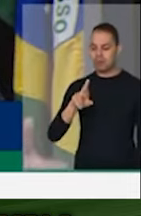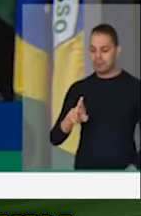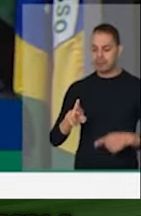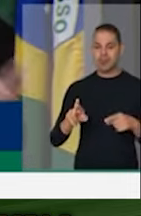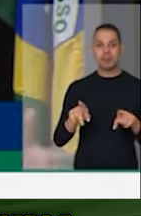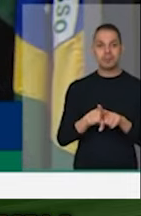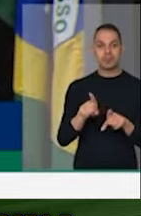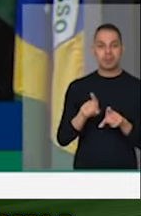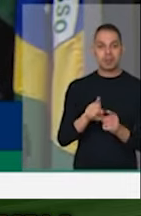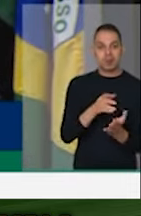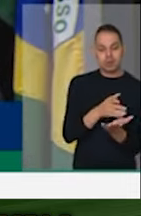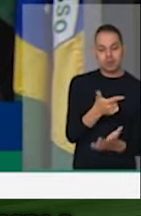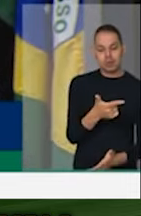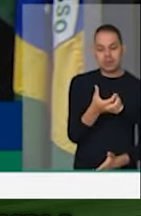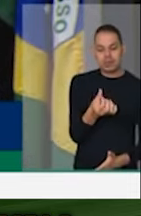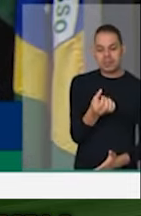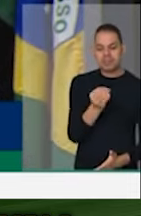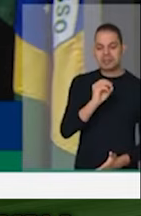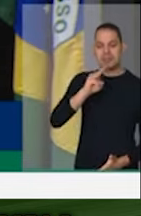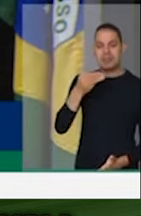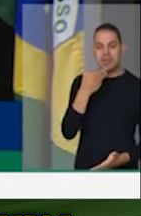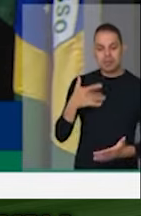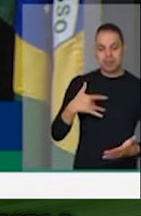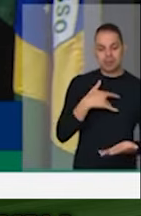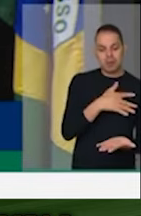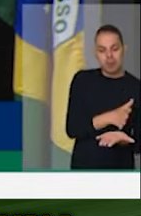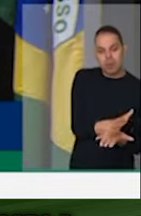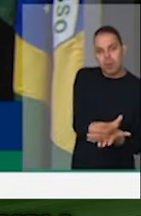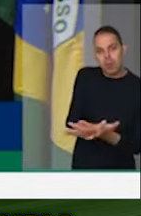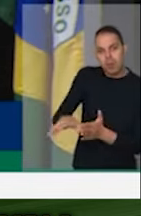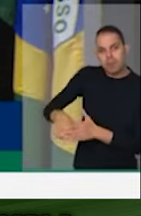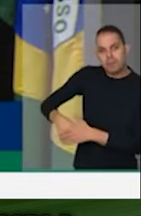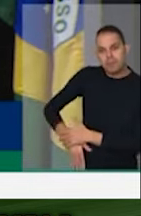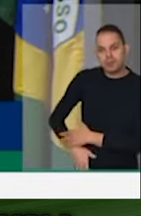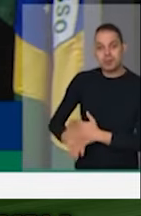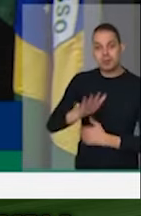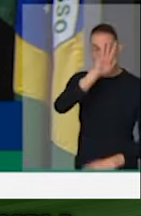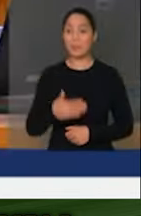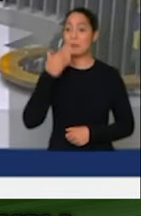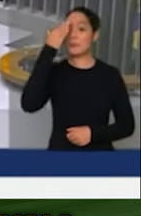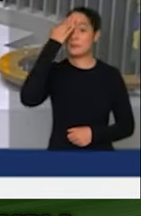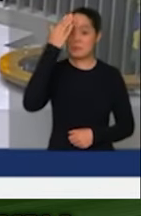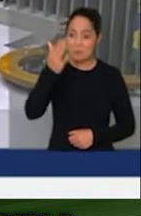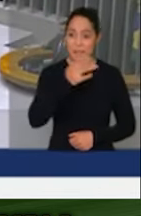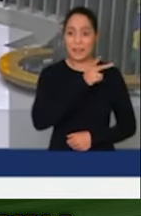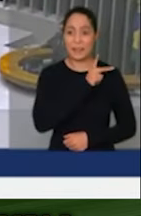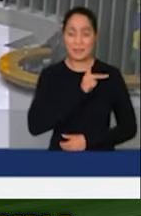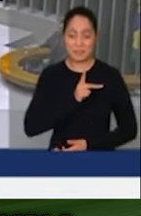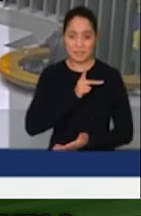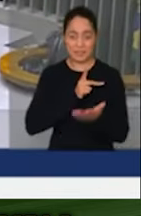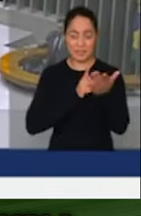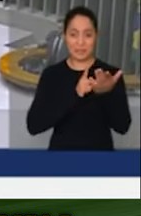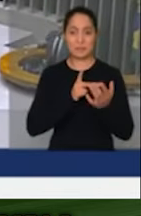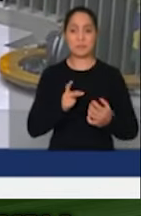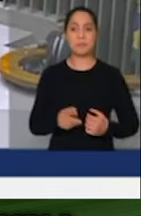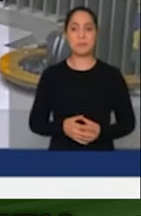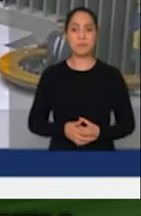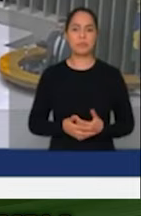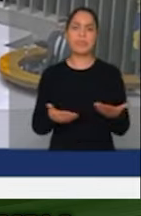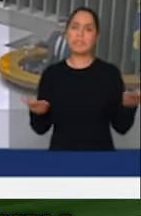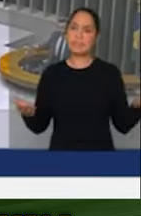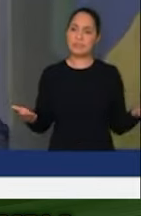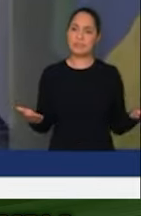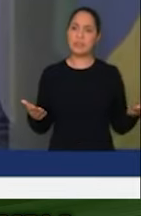260 milhões da saúde do Amazonas e tantos outros. Bom, enquanto nós